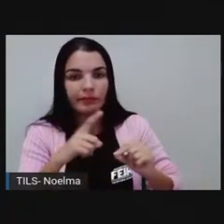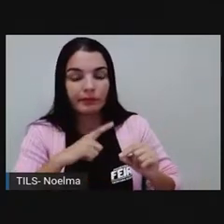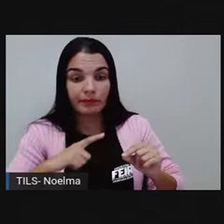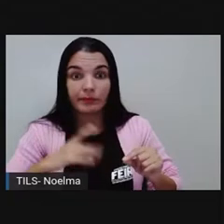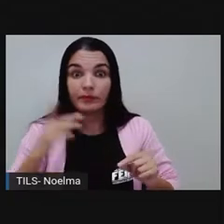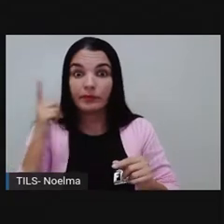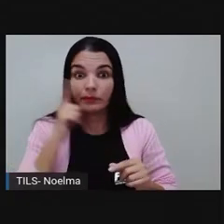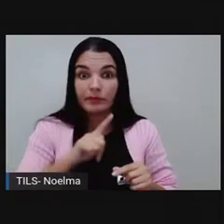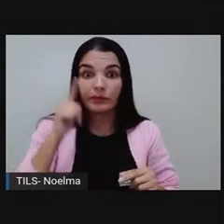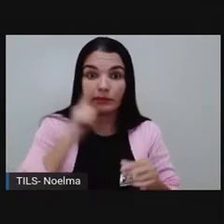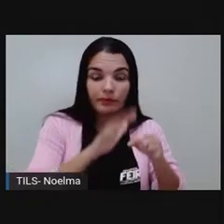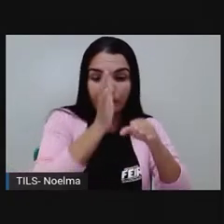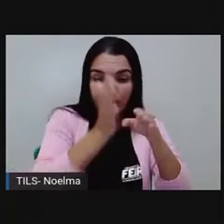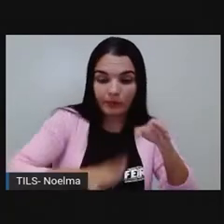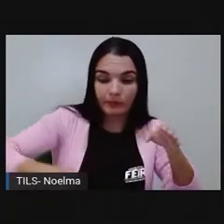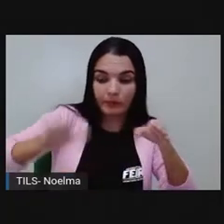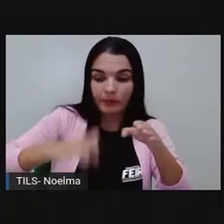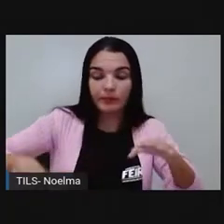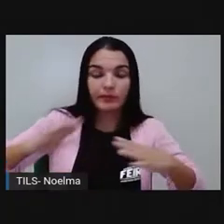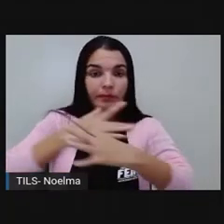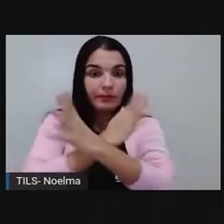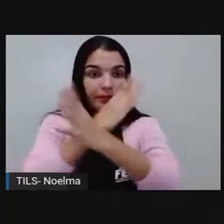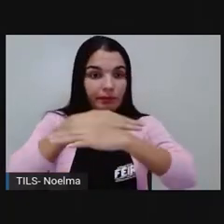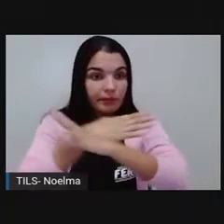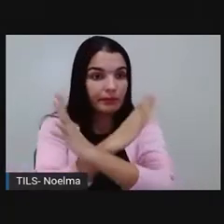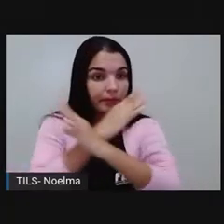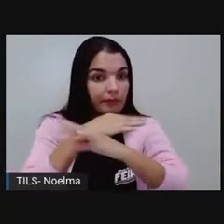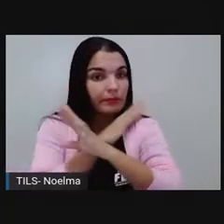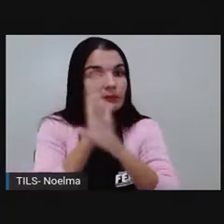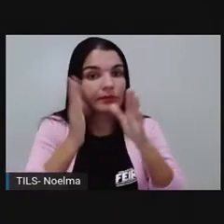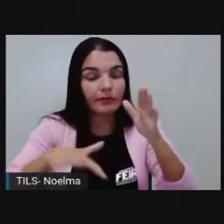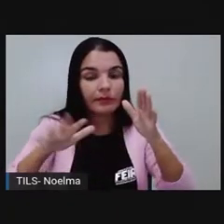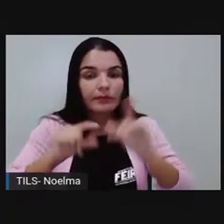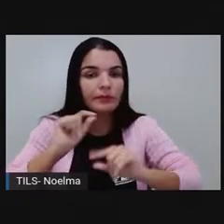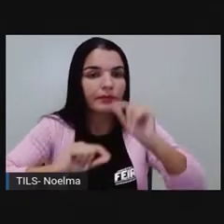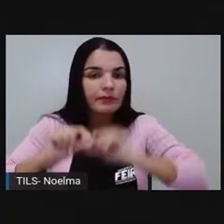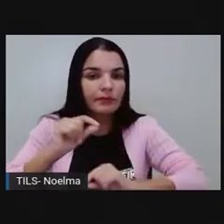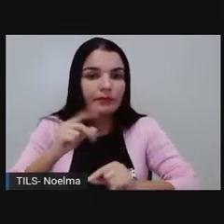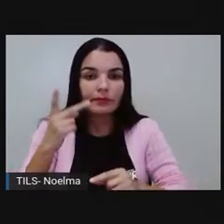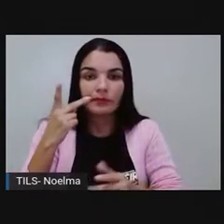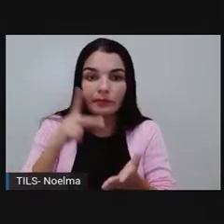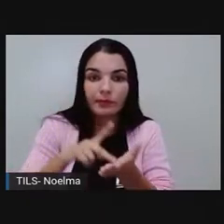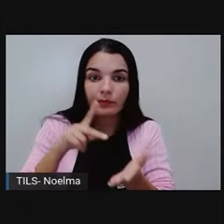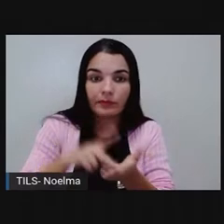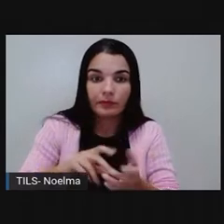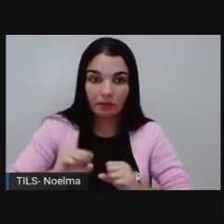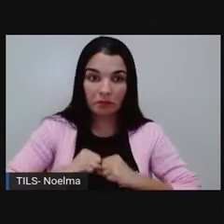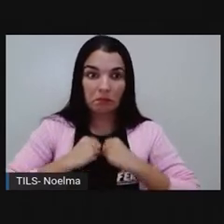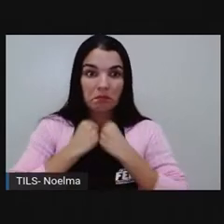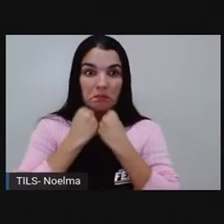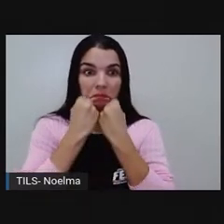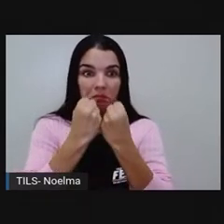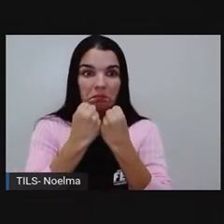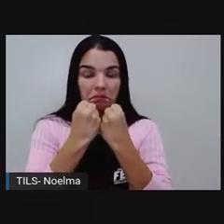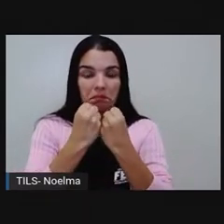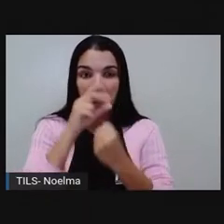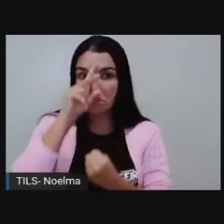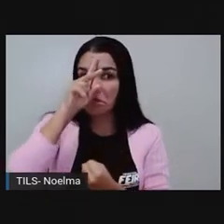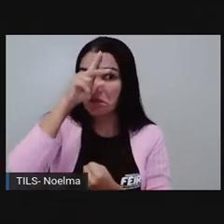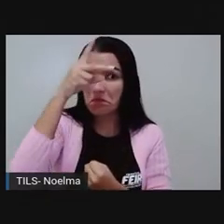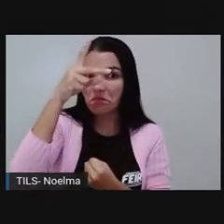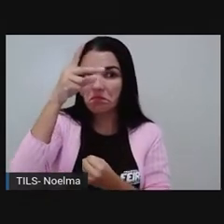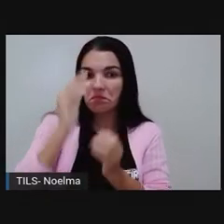Atlântico. Na verdade, o que fez as caravelas barcos tão especiais é que elas eram grandes e